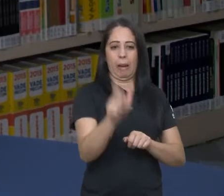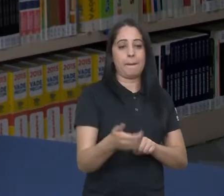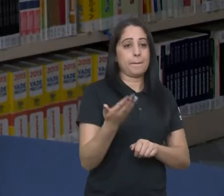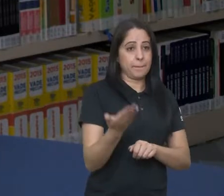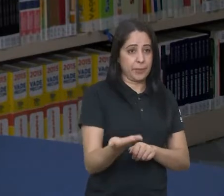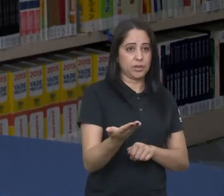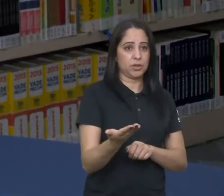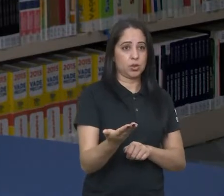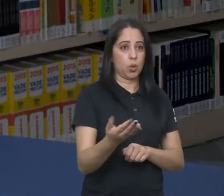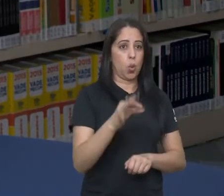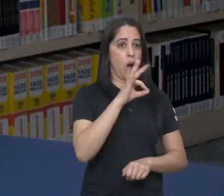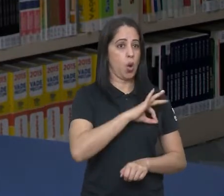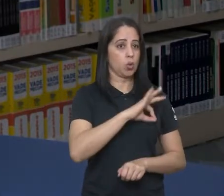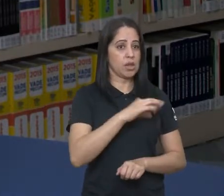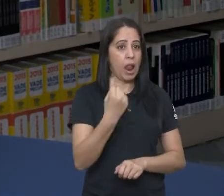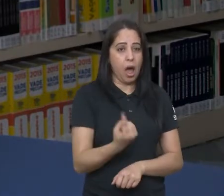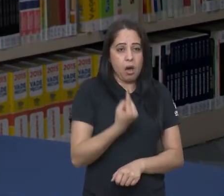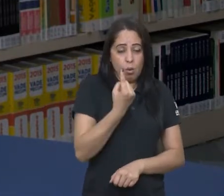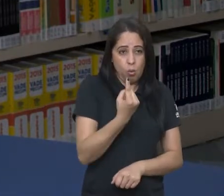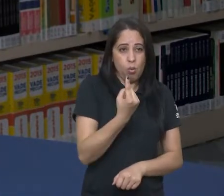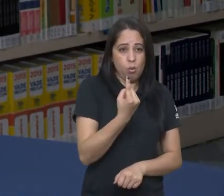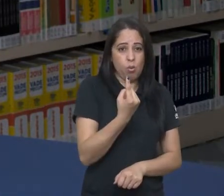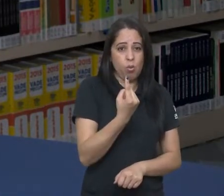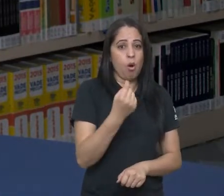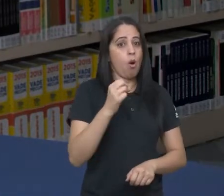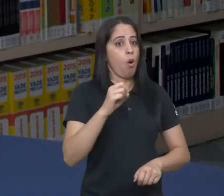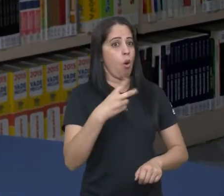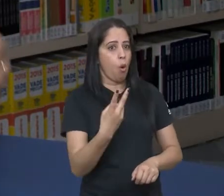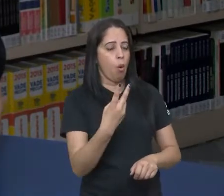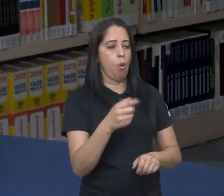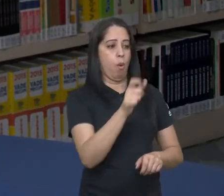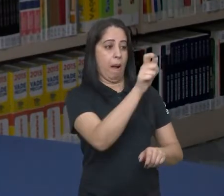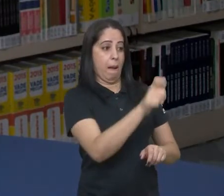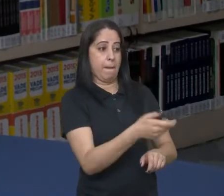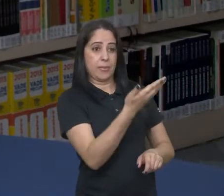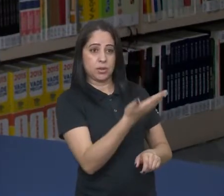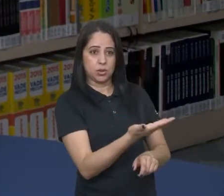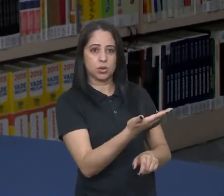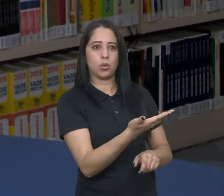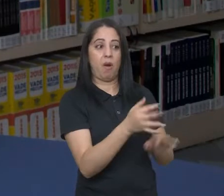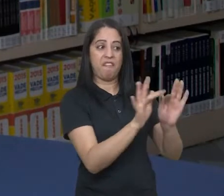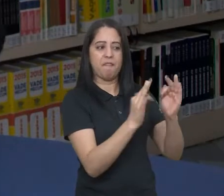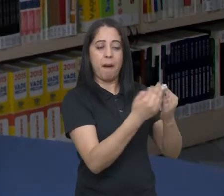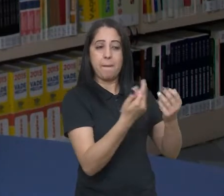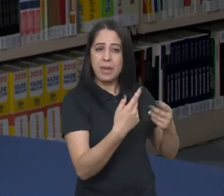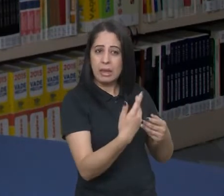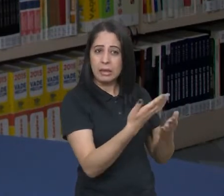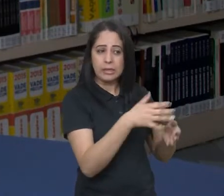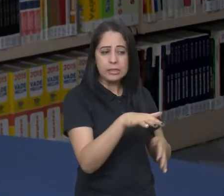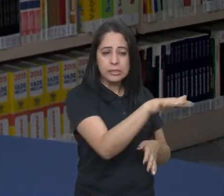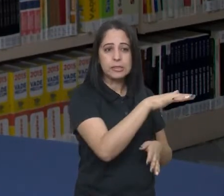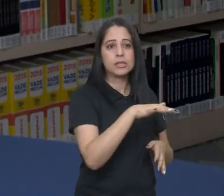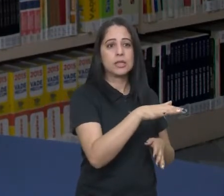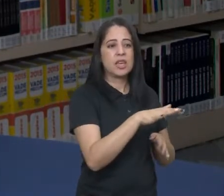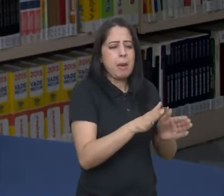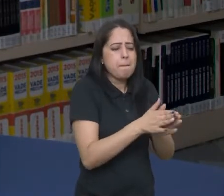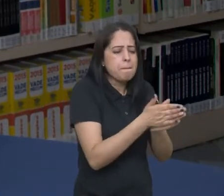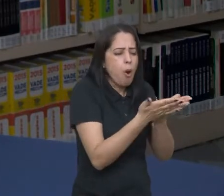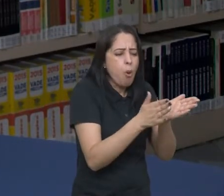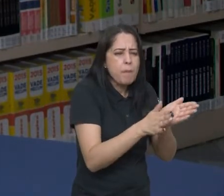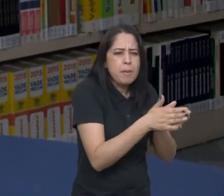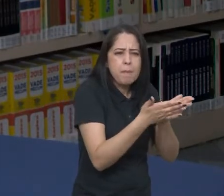aquela pessoa que ganha até um salário mínimo, ou aquelas pessoas, aquelas famílias que estão na